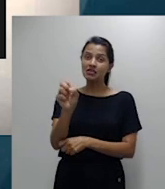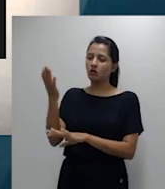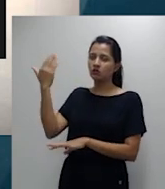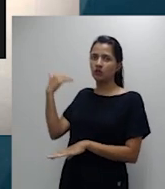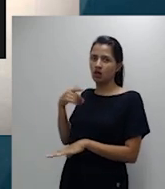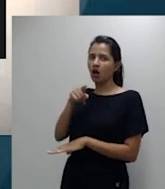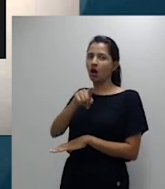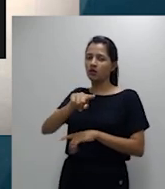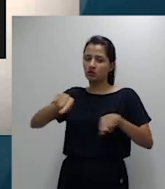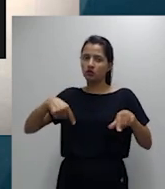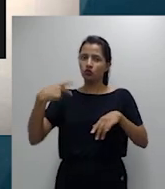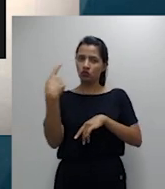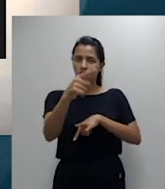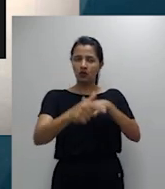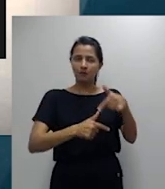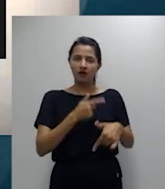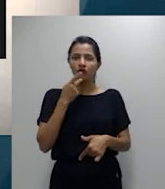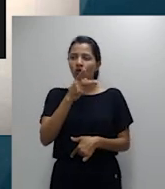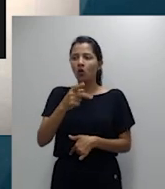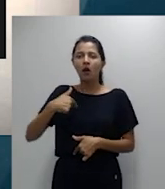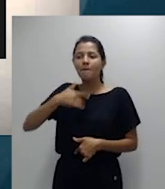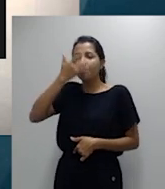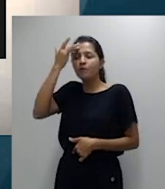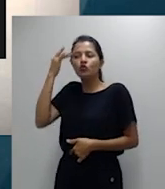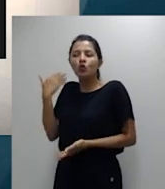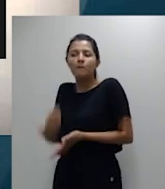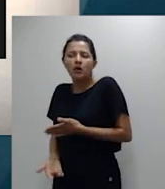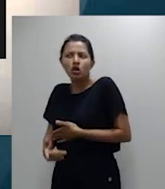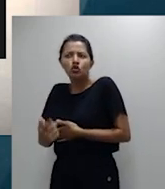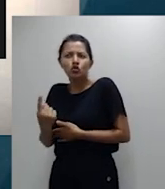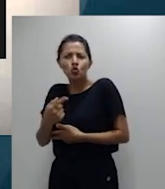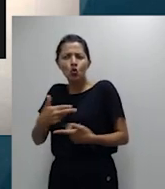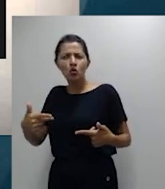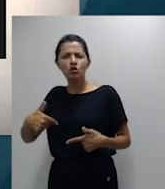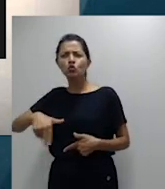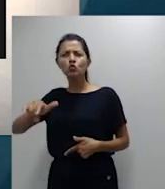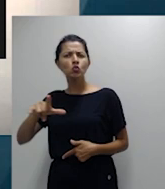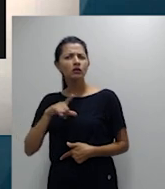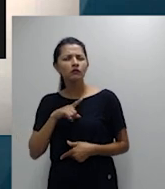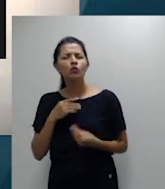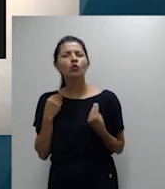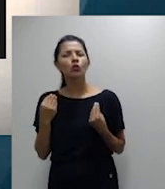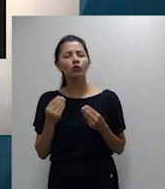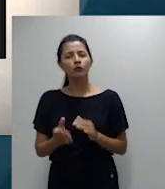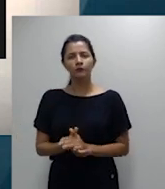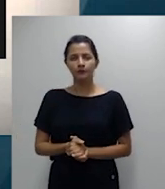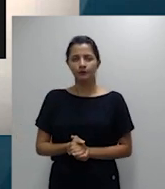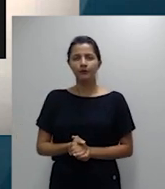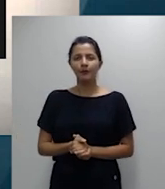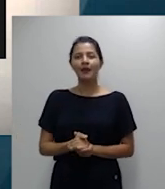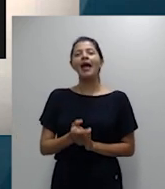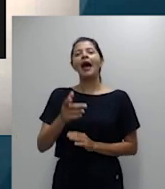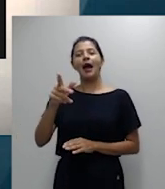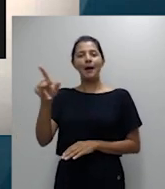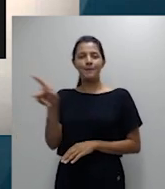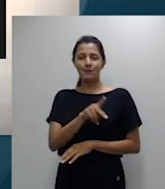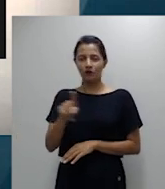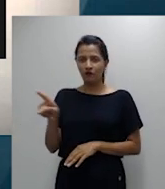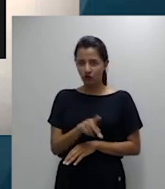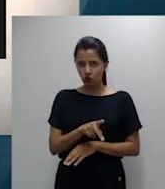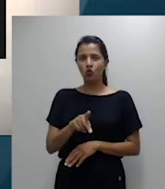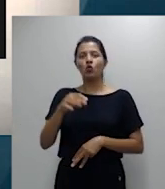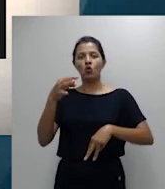que ninguém perde o que nunca teve Socorro me a ministra professora Regina Helena